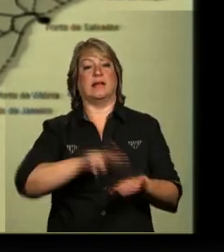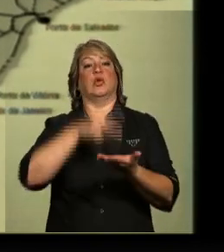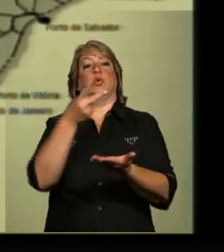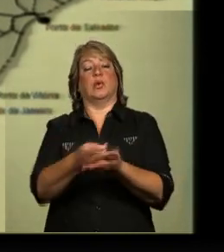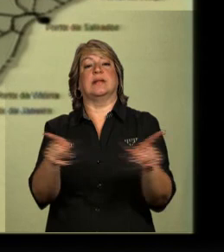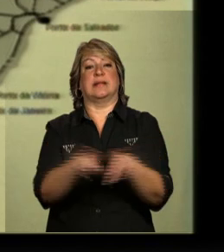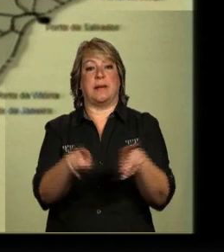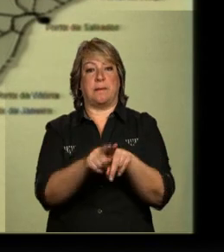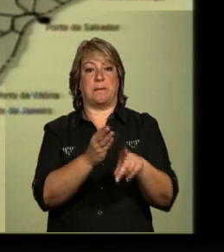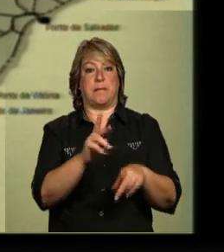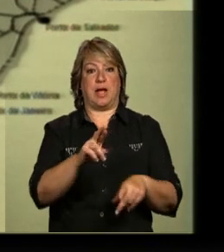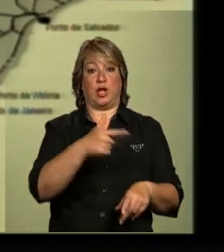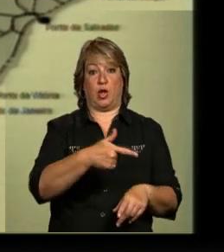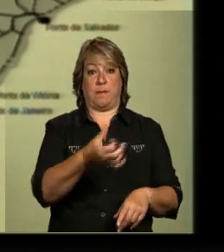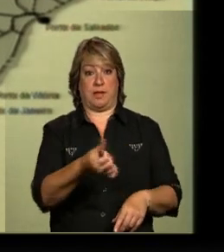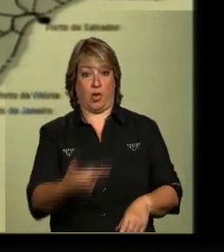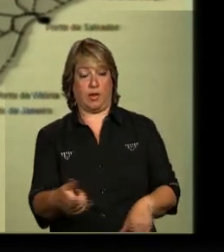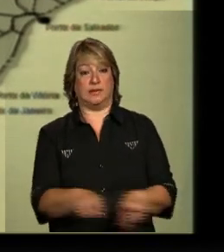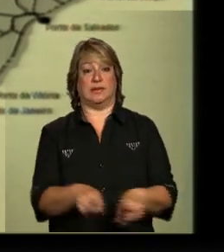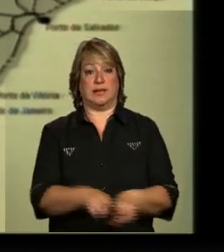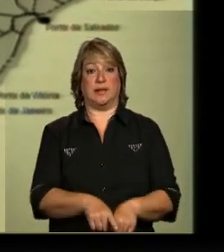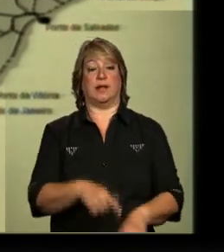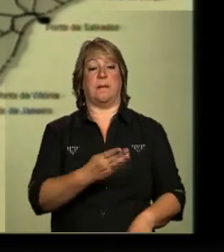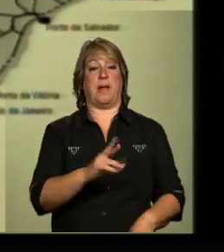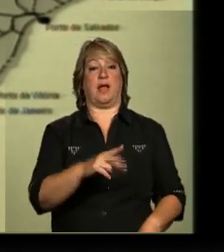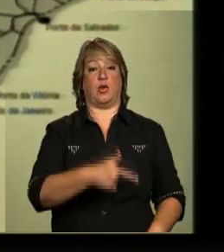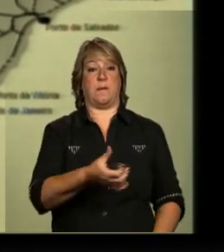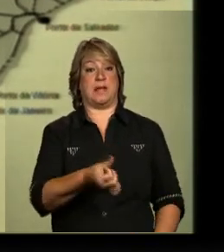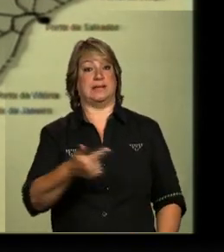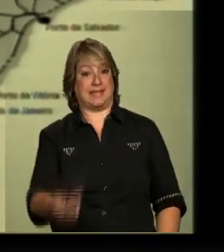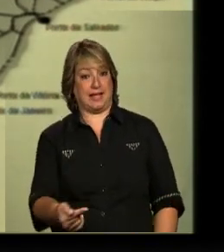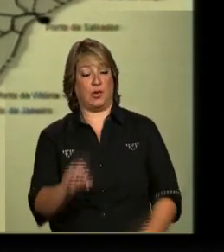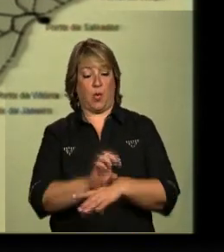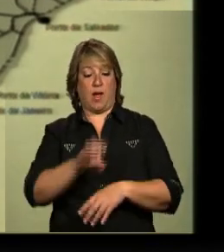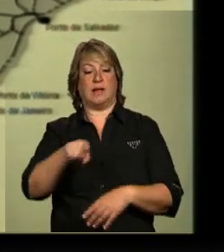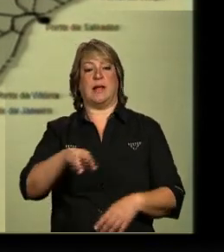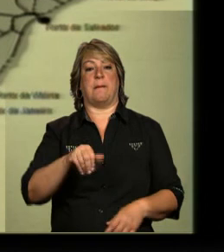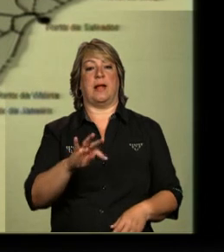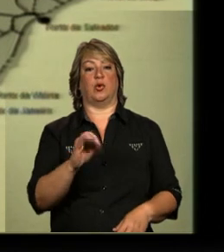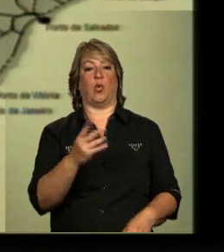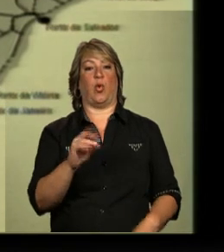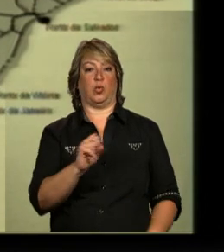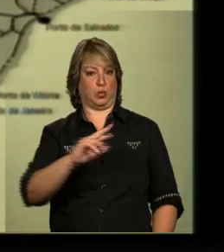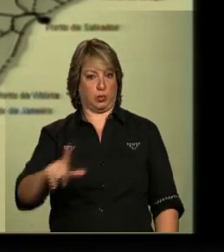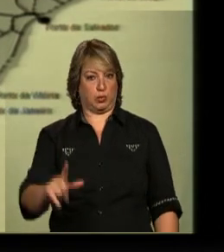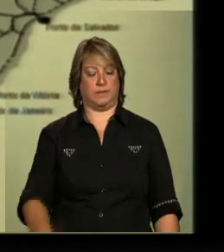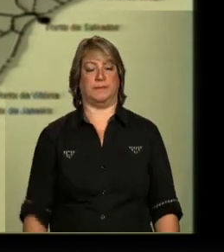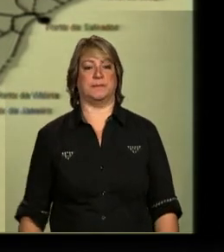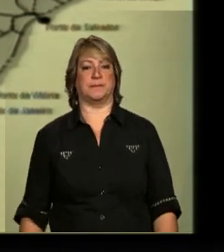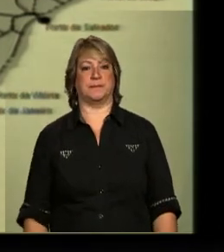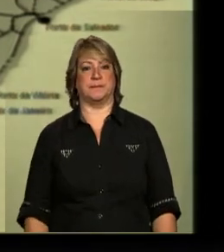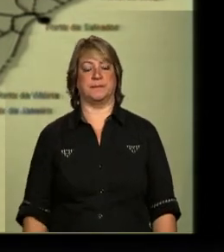duplicação da br-262 e br-267 no estado do Mato Grosso do Sul